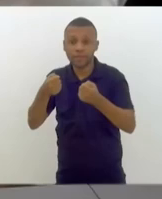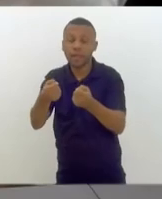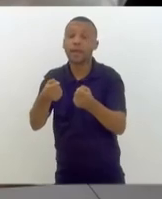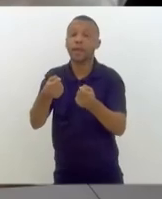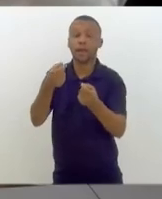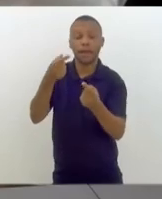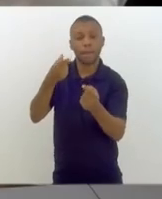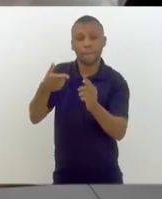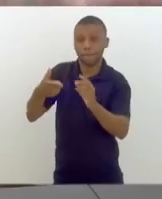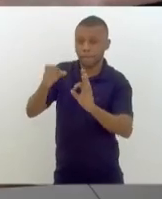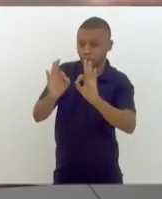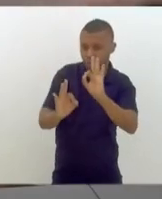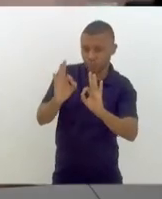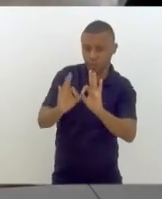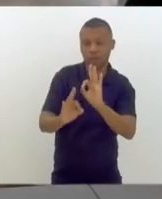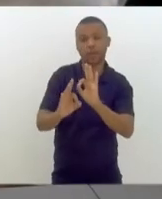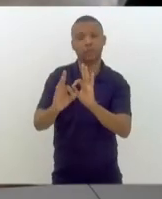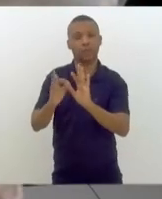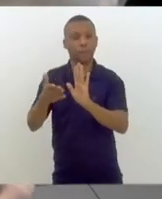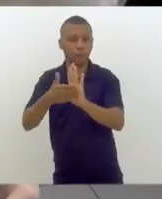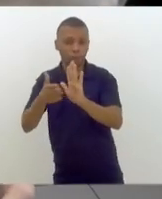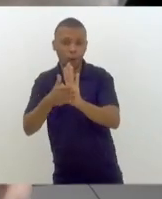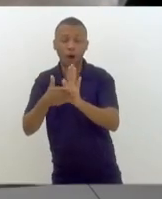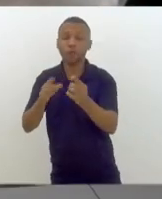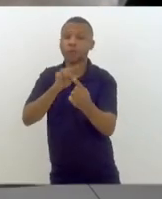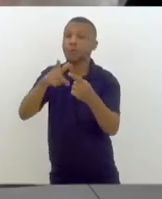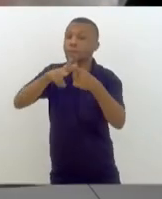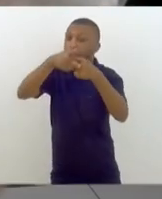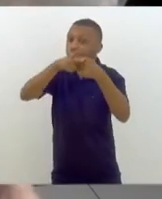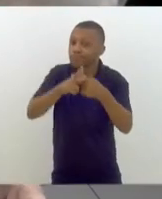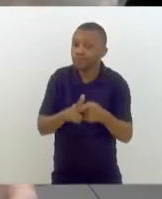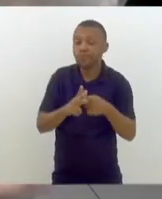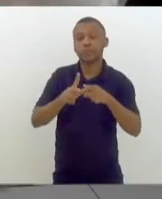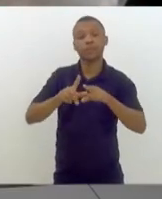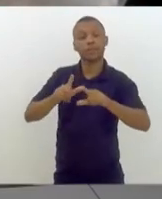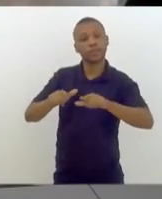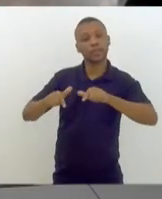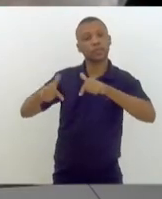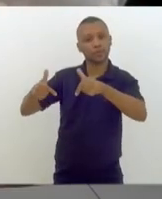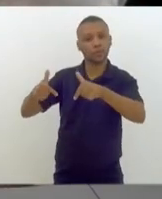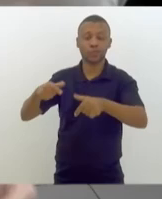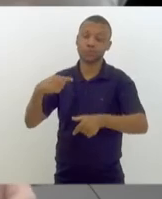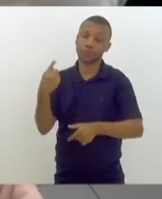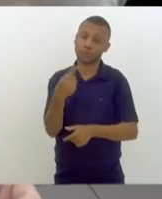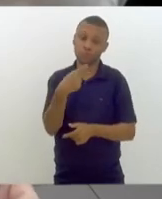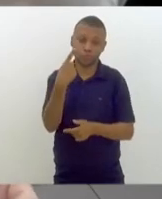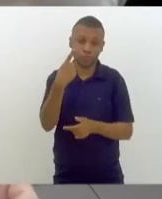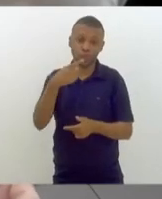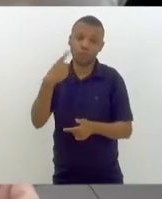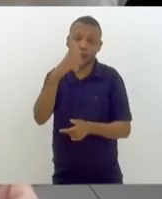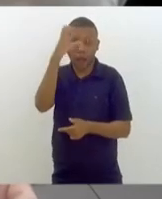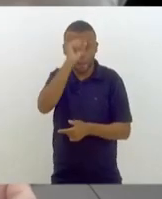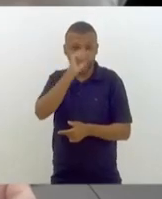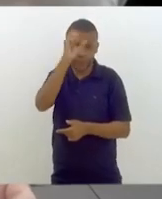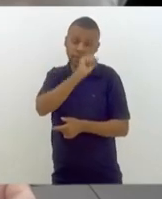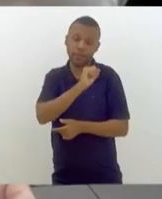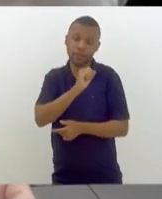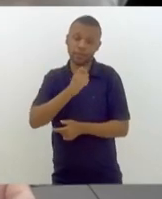correção Desses desse procedimentos e Acho que todos nós aprendemos Eu também